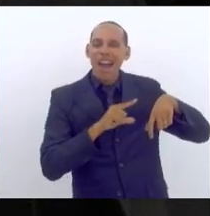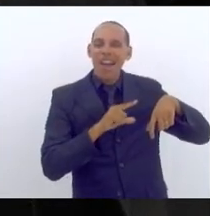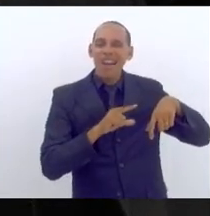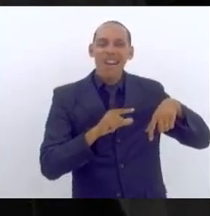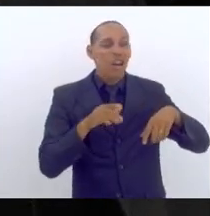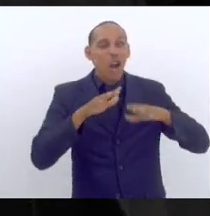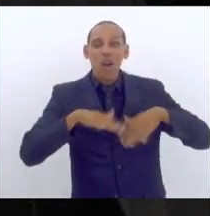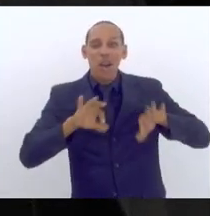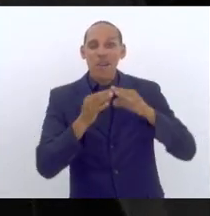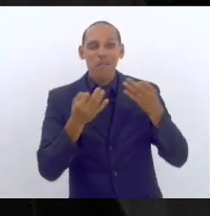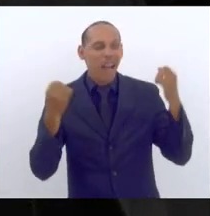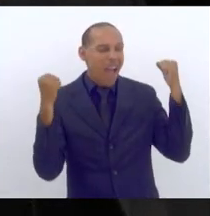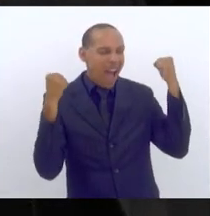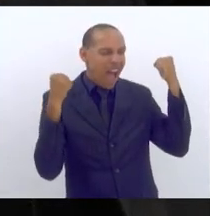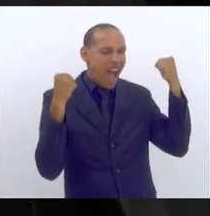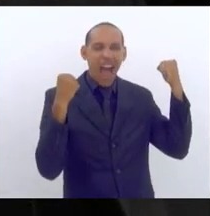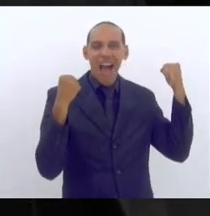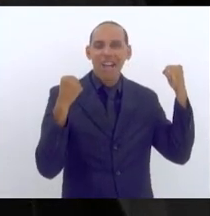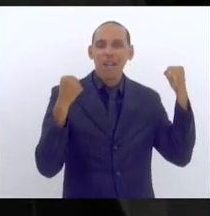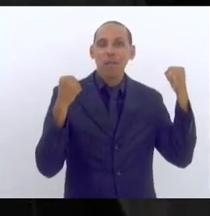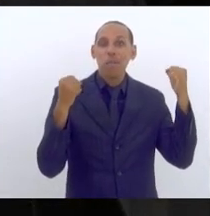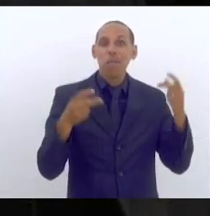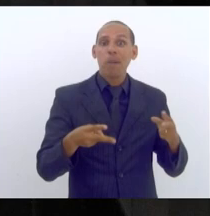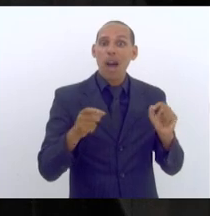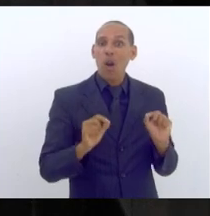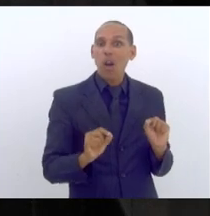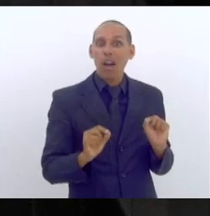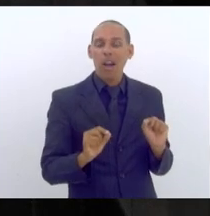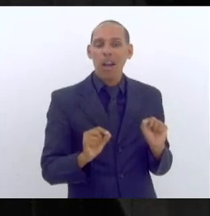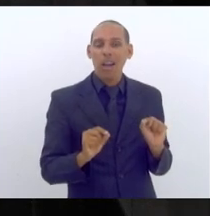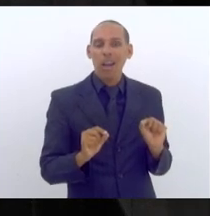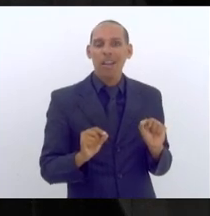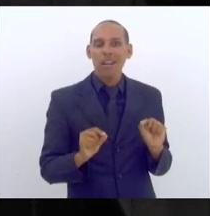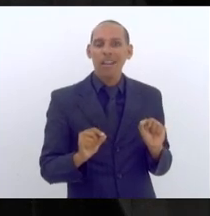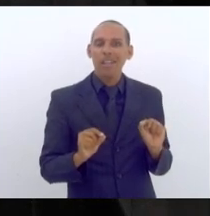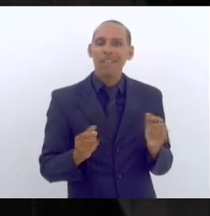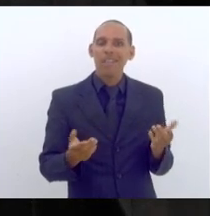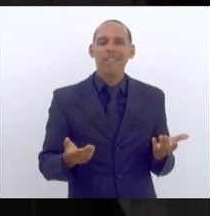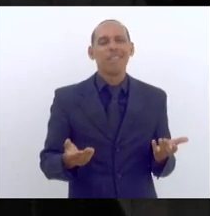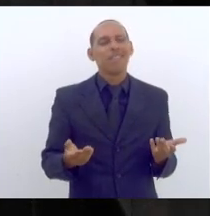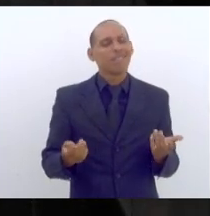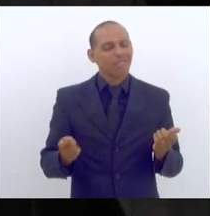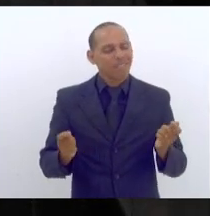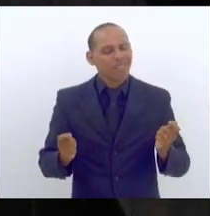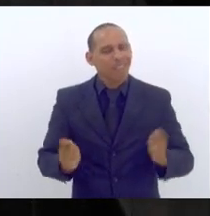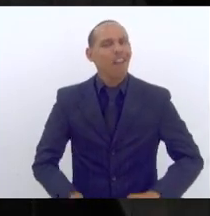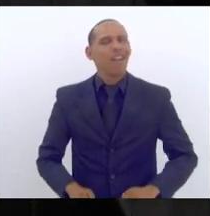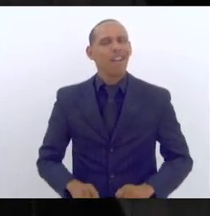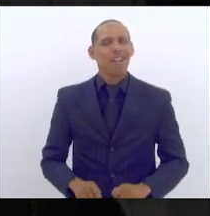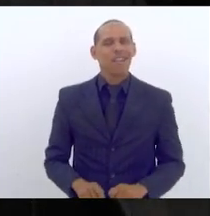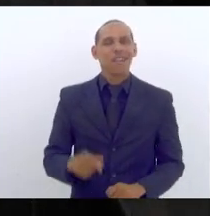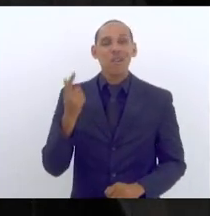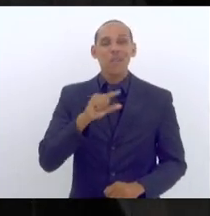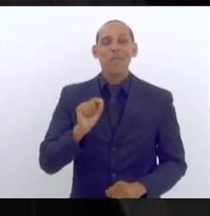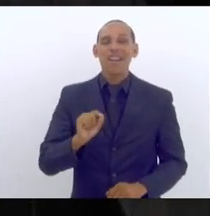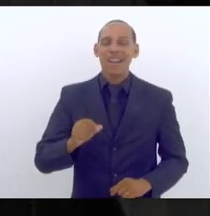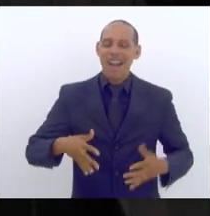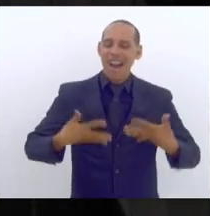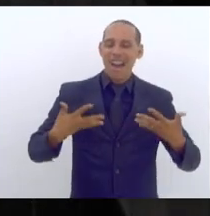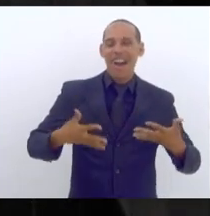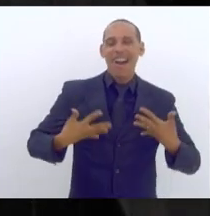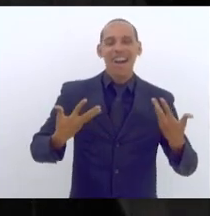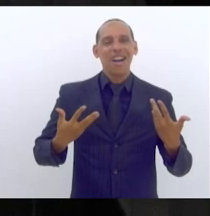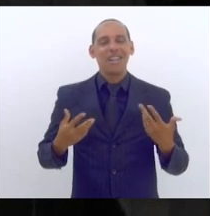a família vibra e percebe que ainda existe expectativa de alegria de